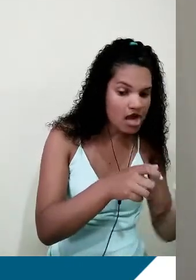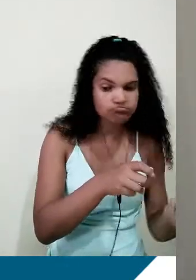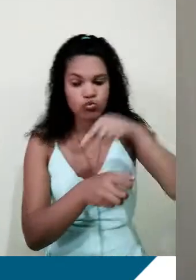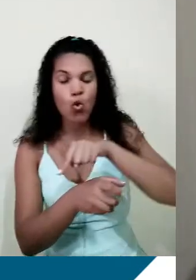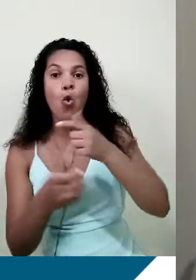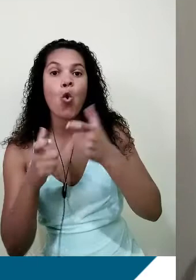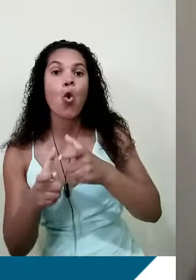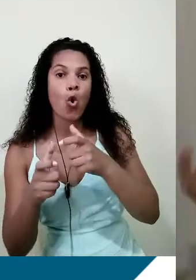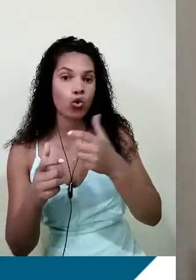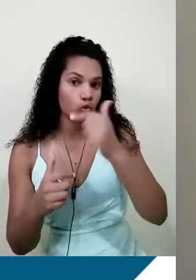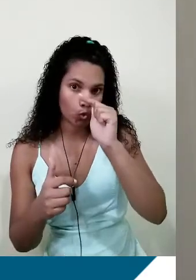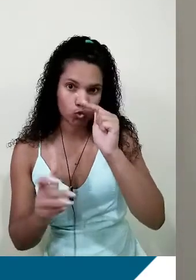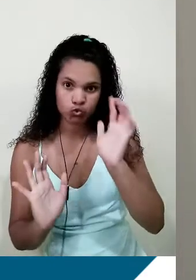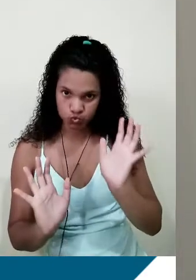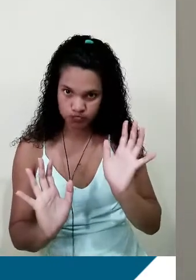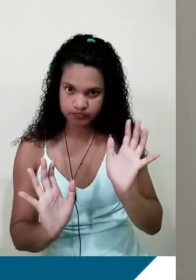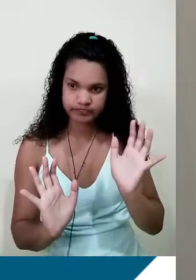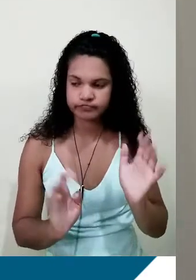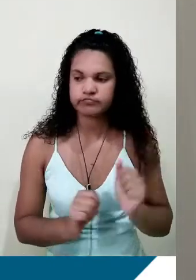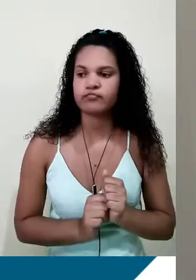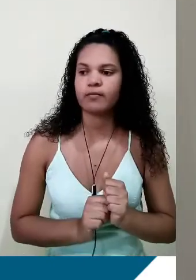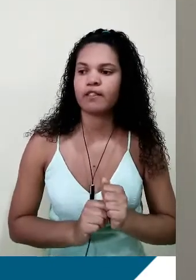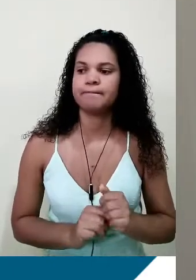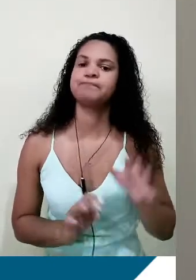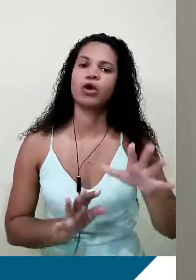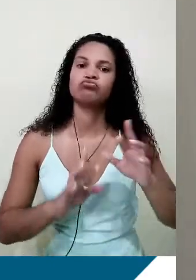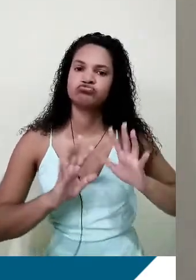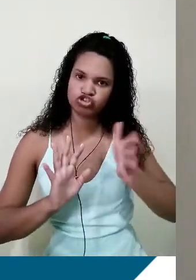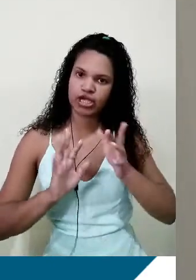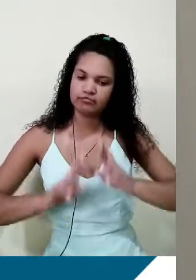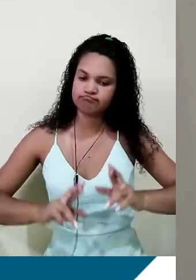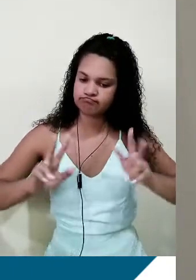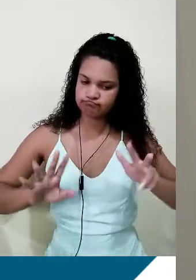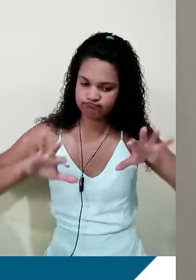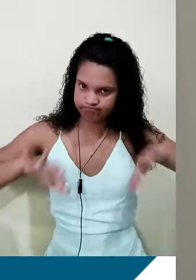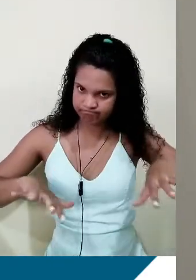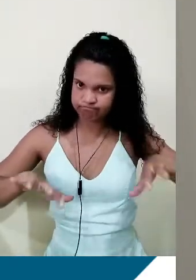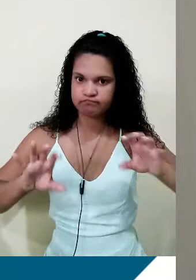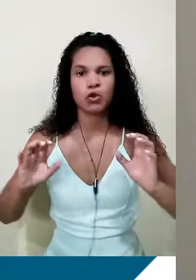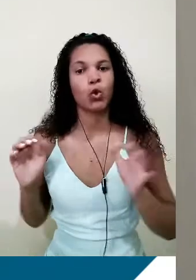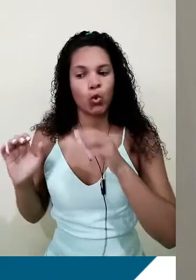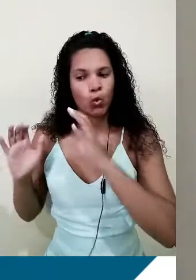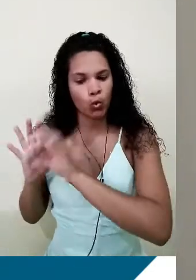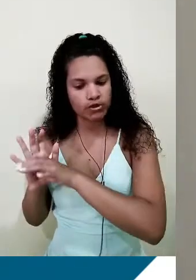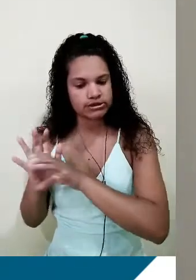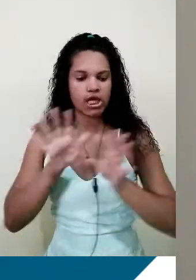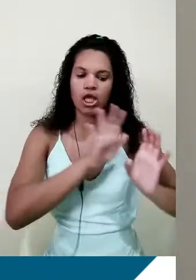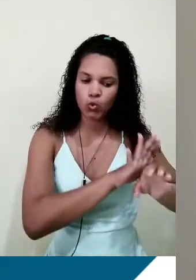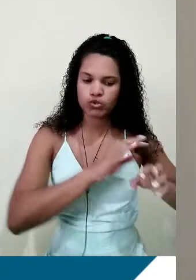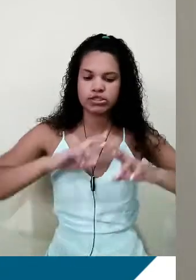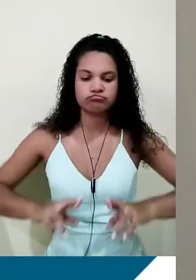outro. Daí, diferenciados esses dois conceitos, nós podemos partir para o que a